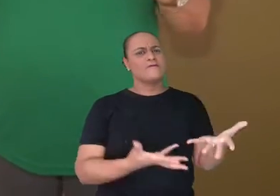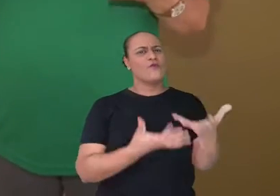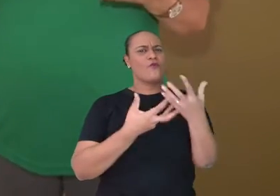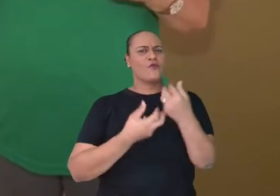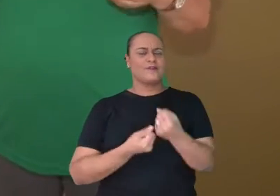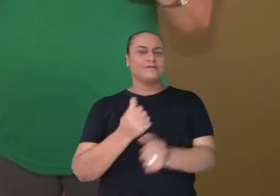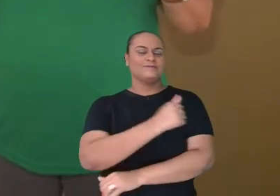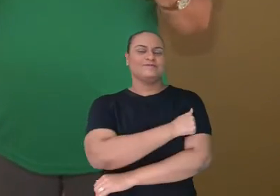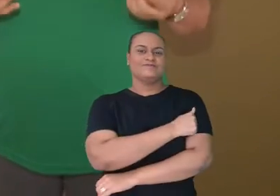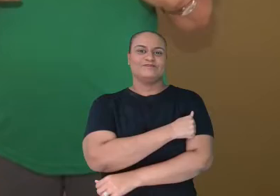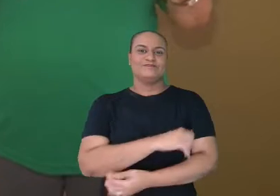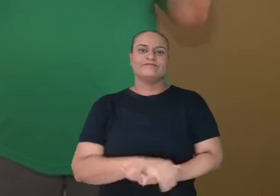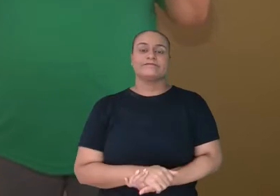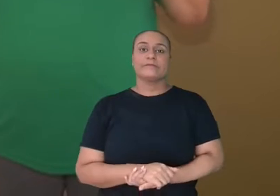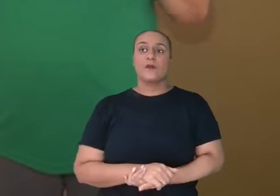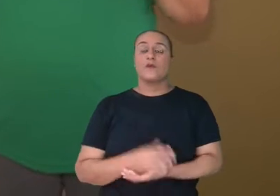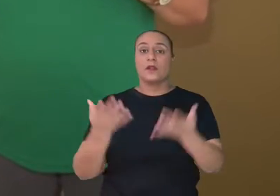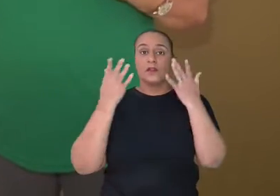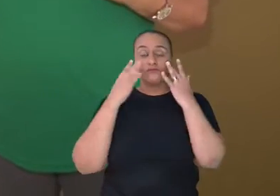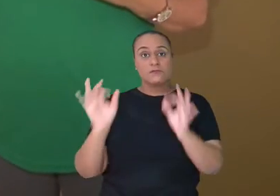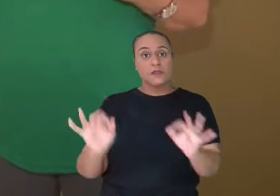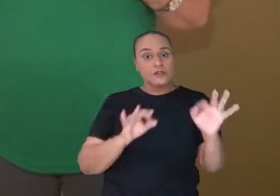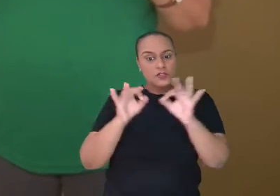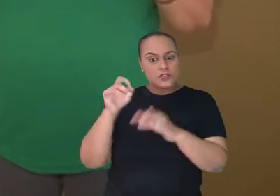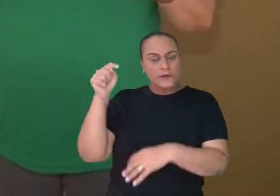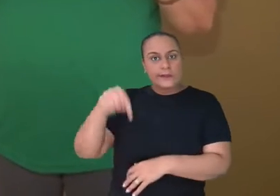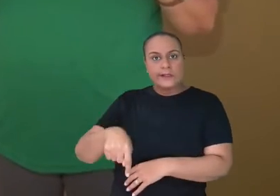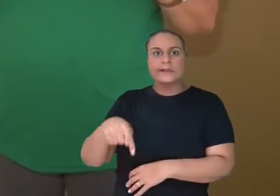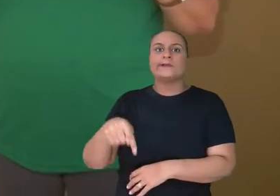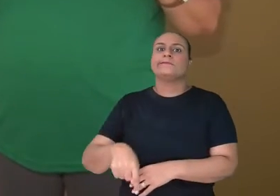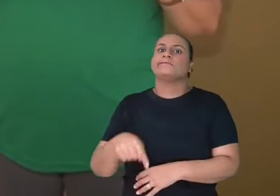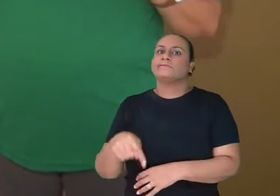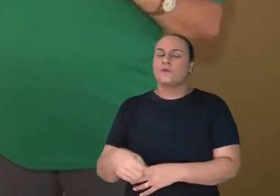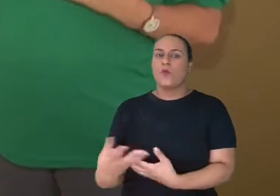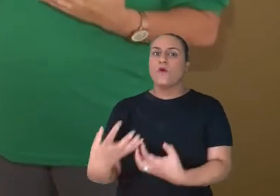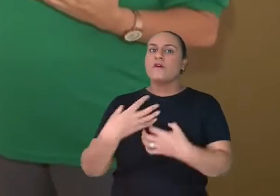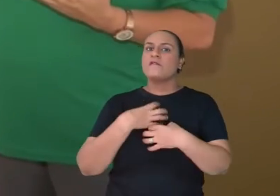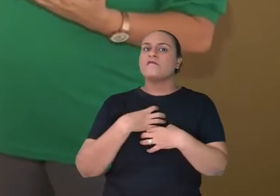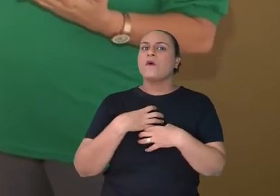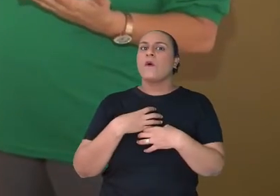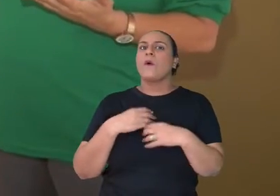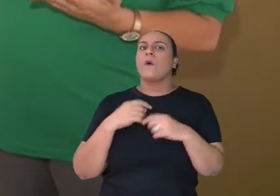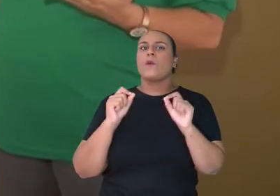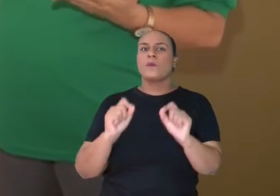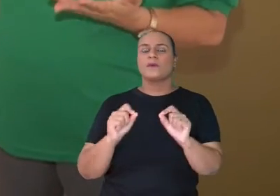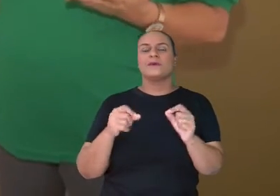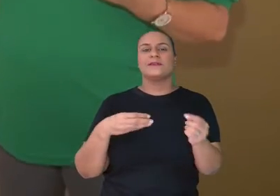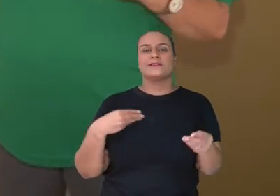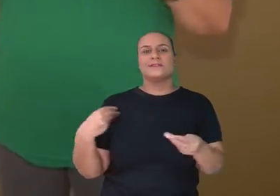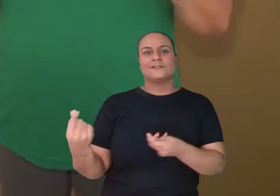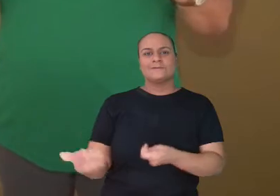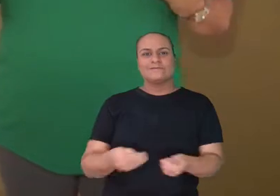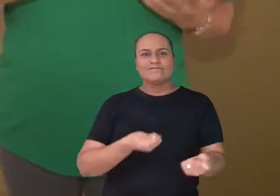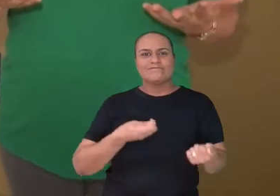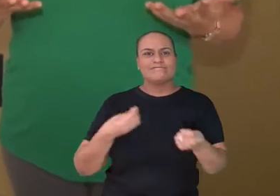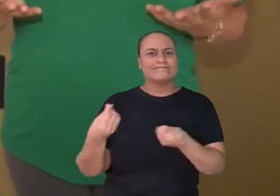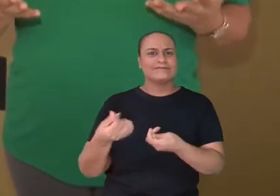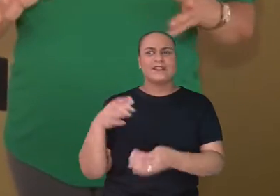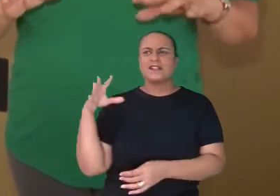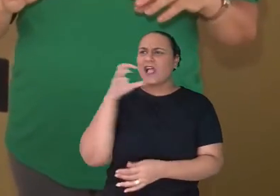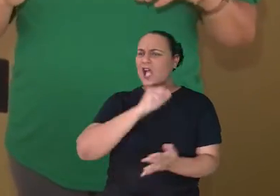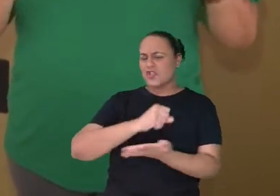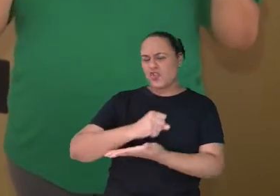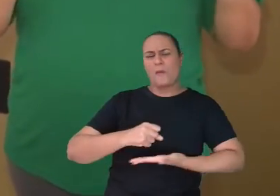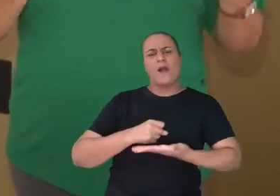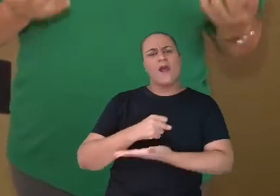Porque o que a gente viu na aula, o que a gente está vendo aqui nessa visita, é uma forma aligeirada, né, Hélida? É uma forma mais